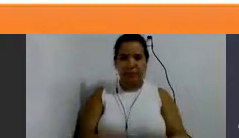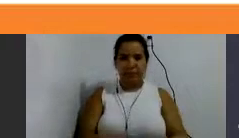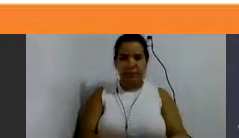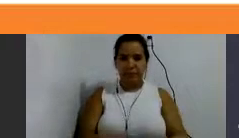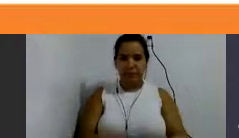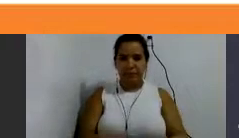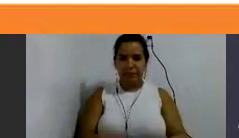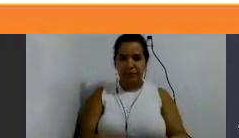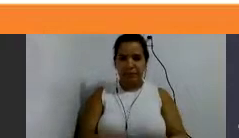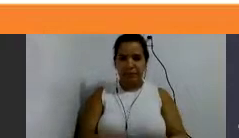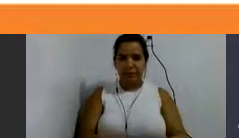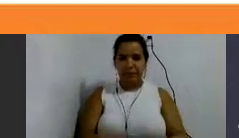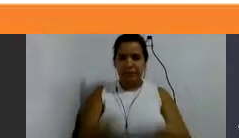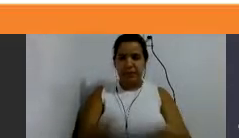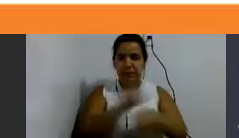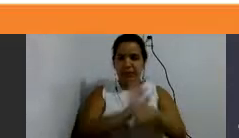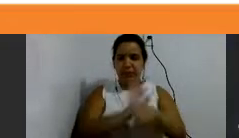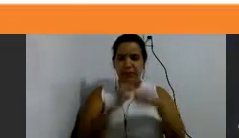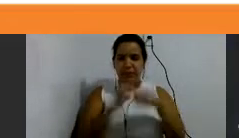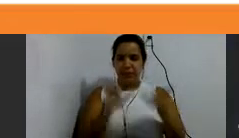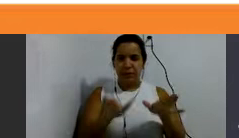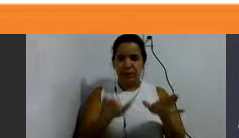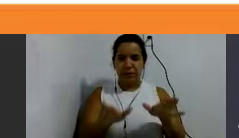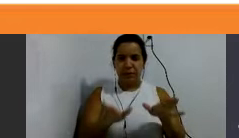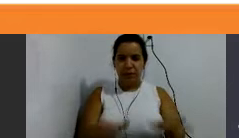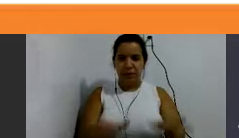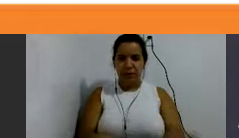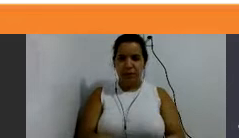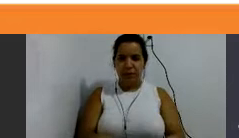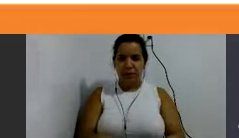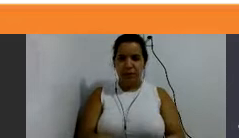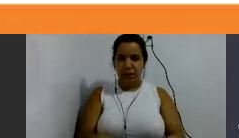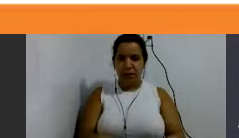Até romperem essas células. E aí...